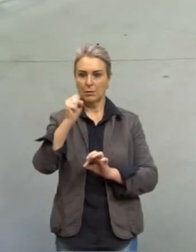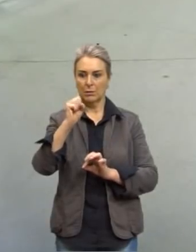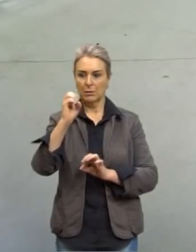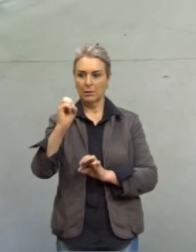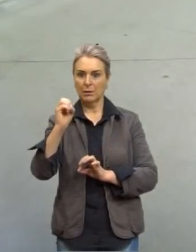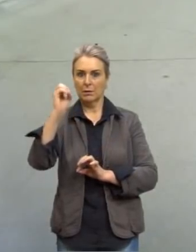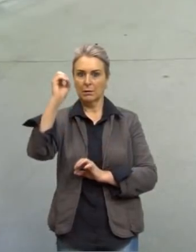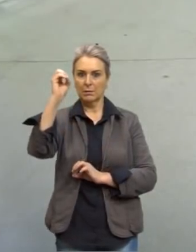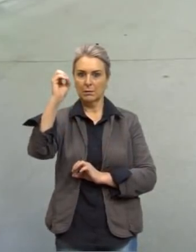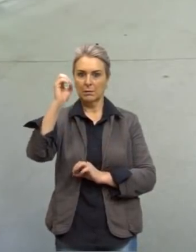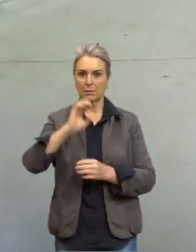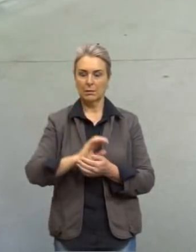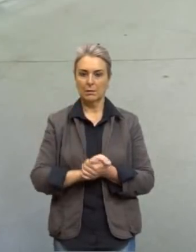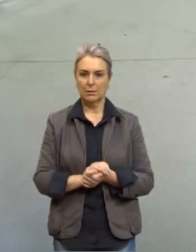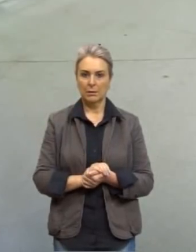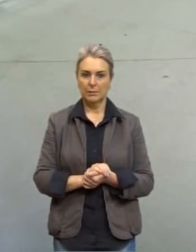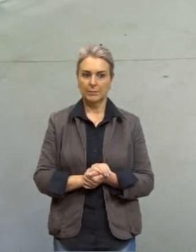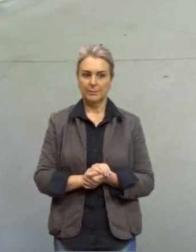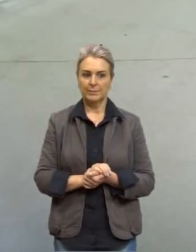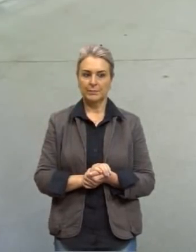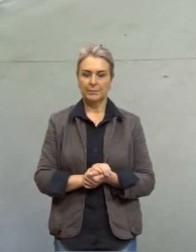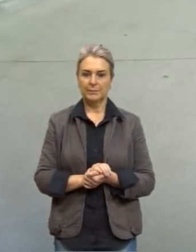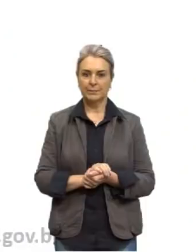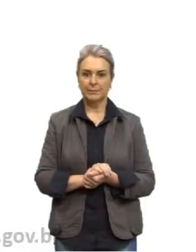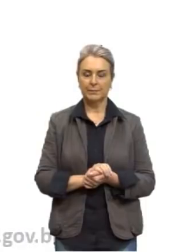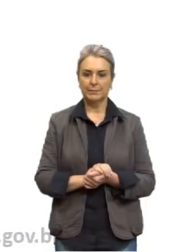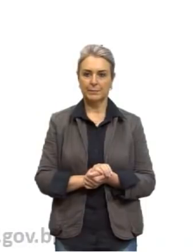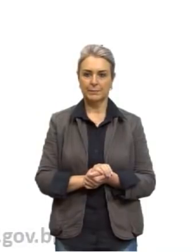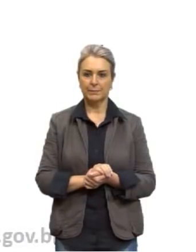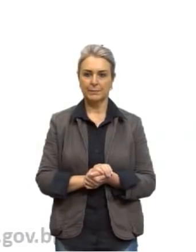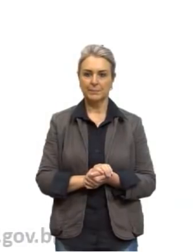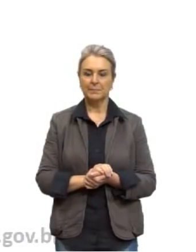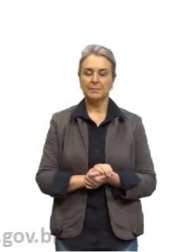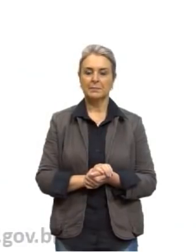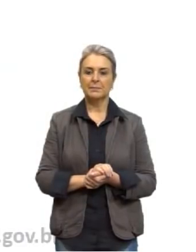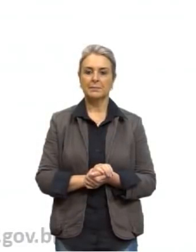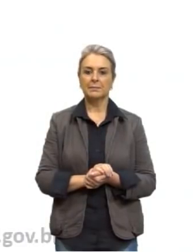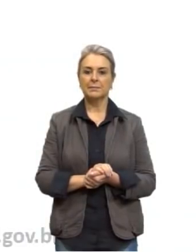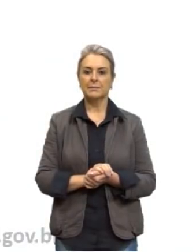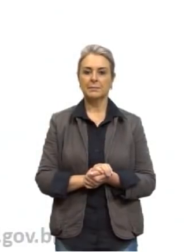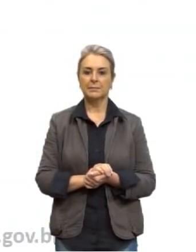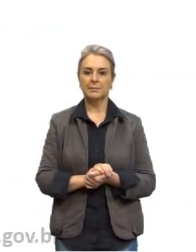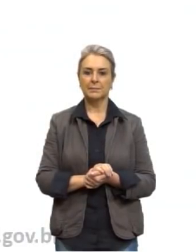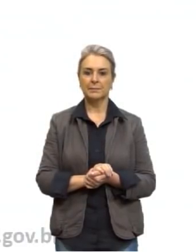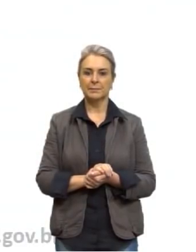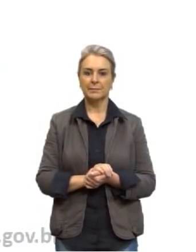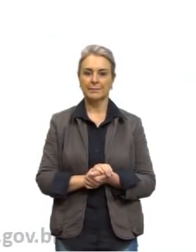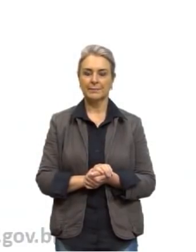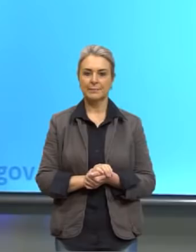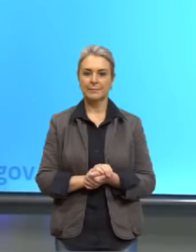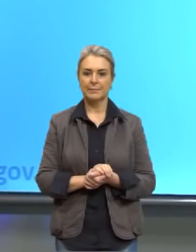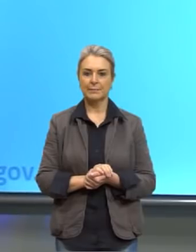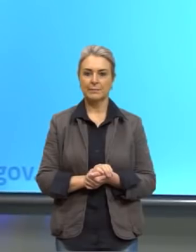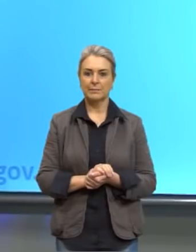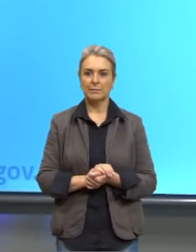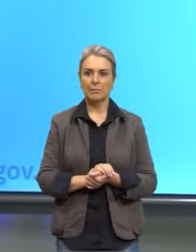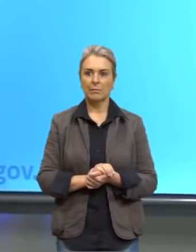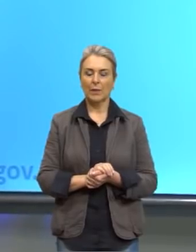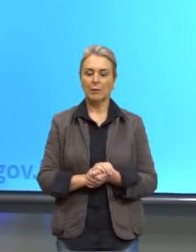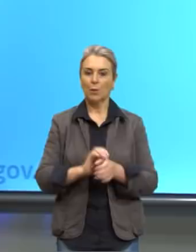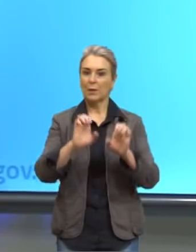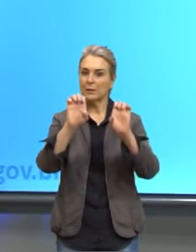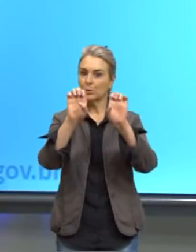vamos adiante ó não não pode voltar a gente nos moléculas aqui ó eu tenho essa